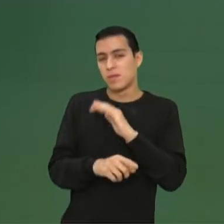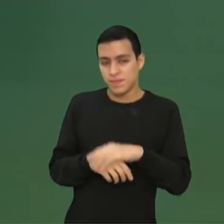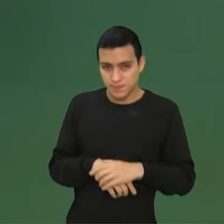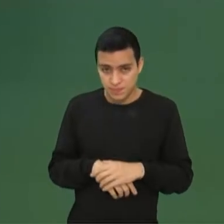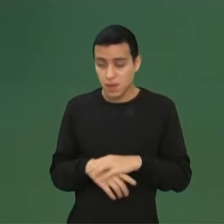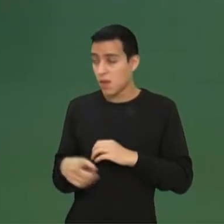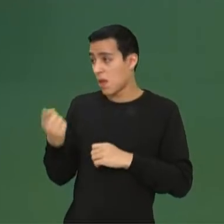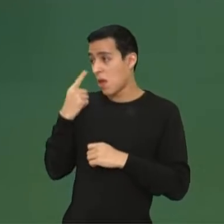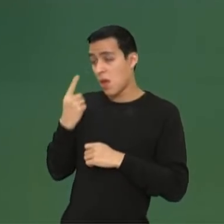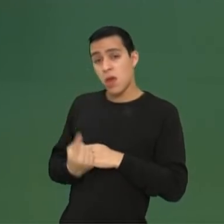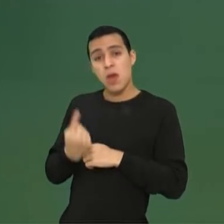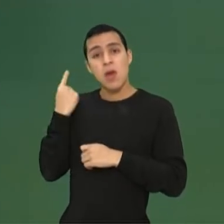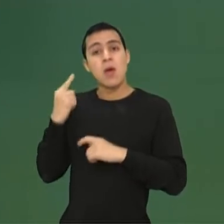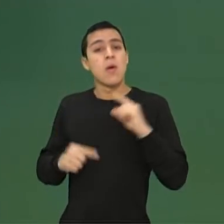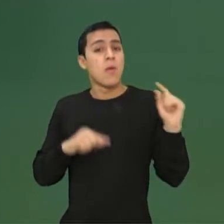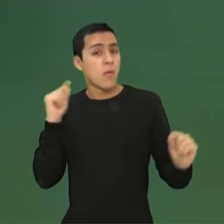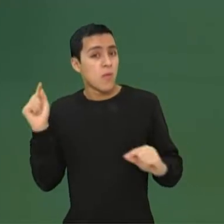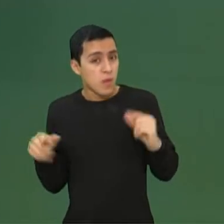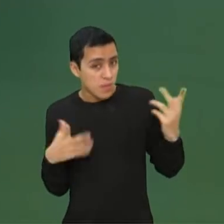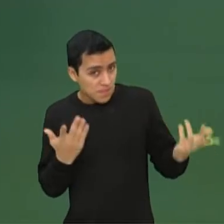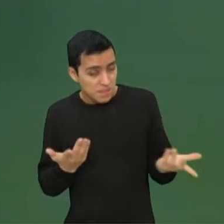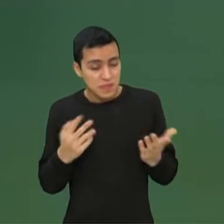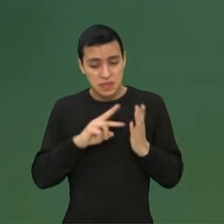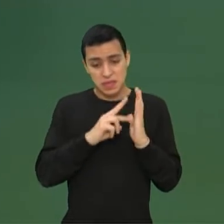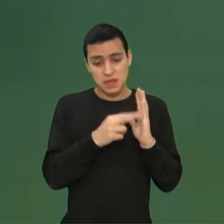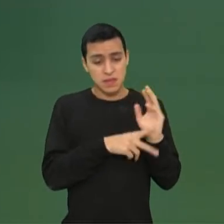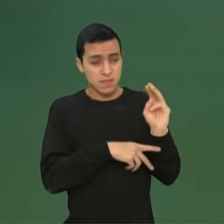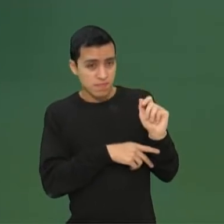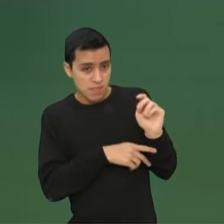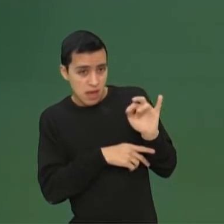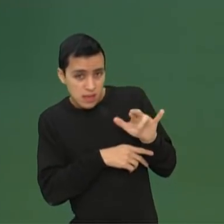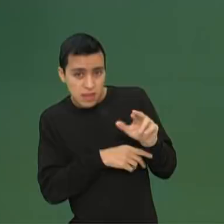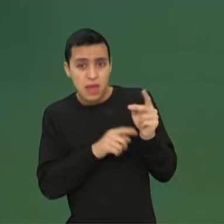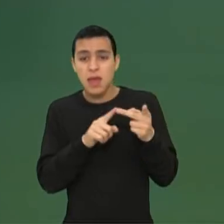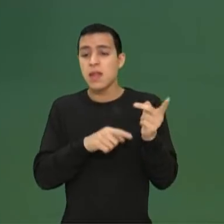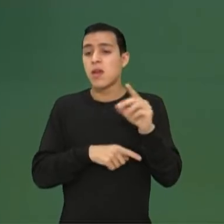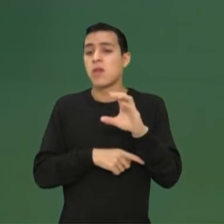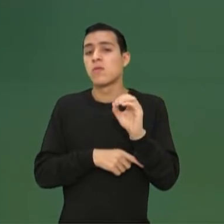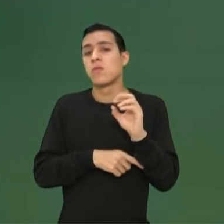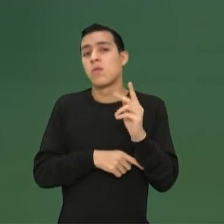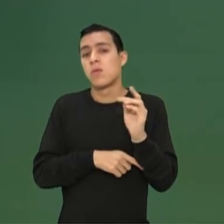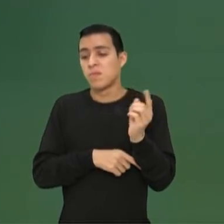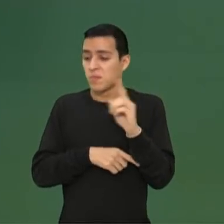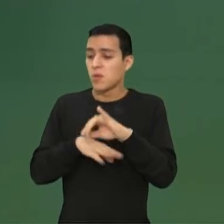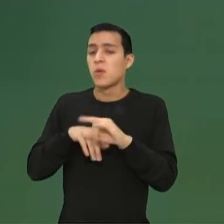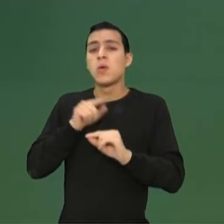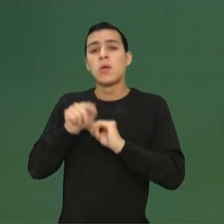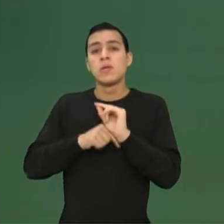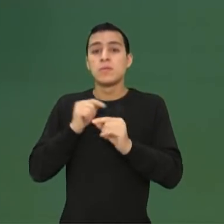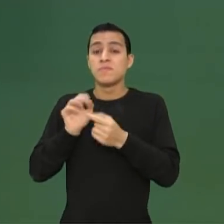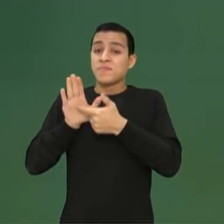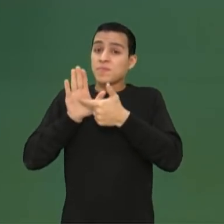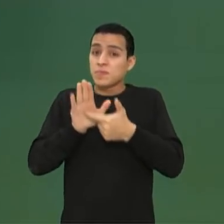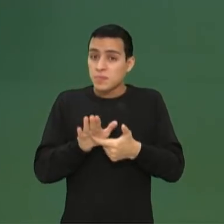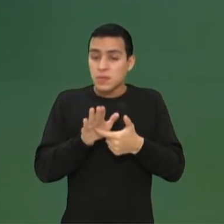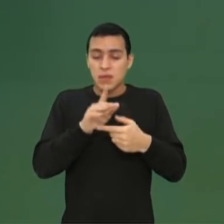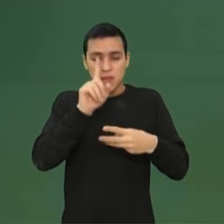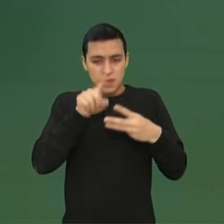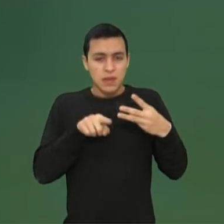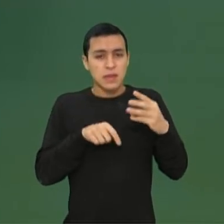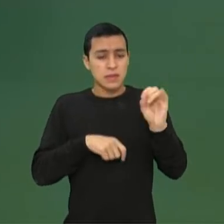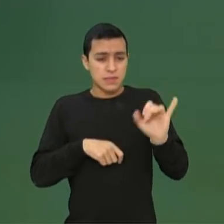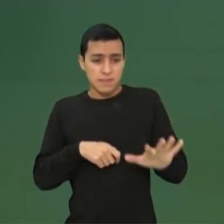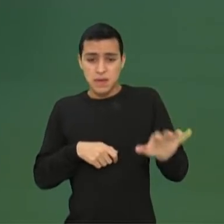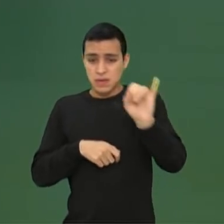mostrei e apresentei para vocês a ideia do que é matéria, do que é corpo e o que é objeto. E apresentei 3